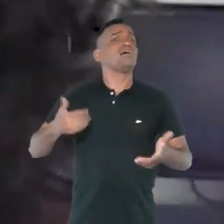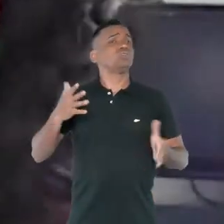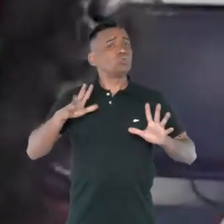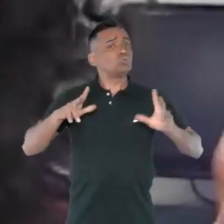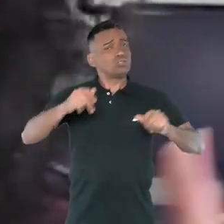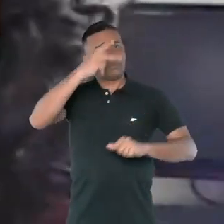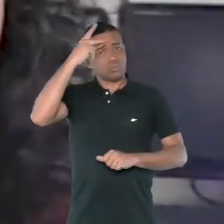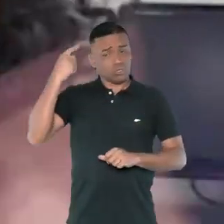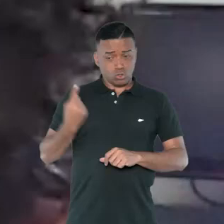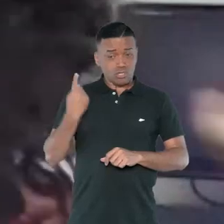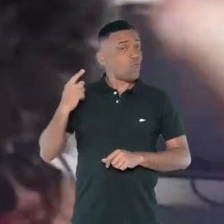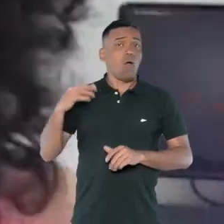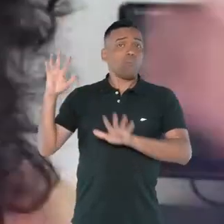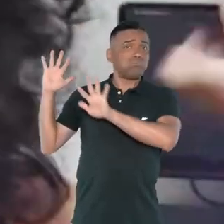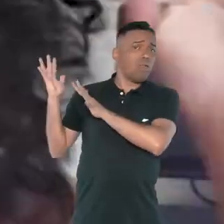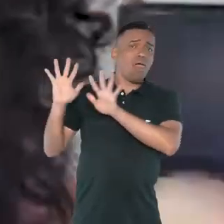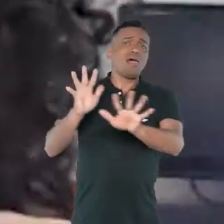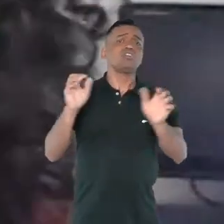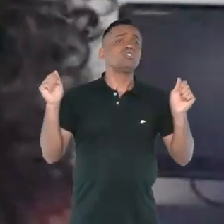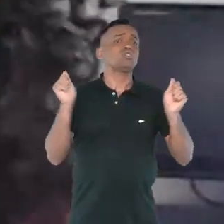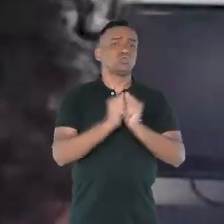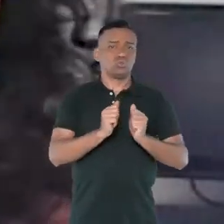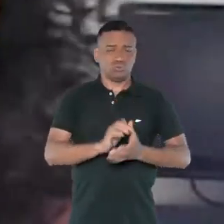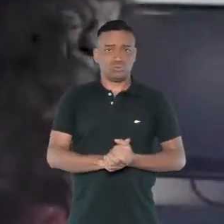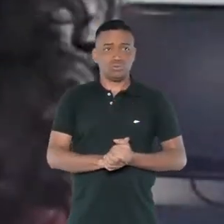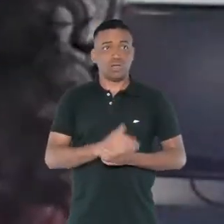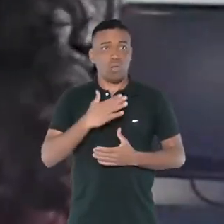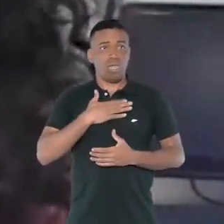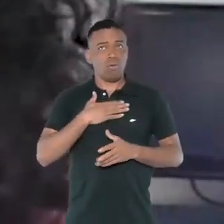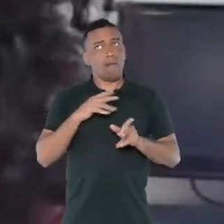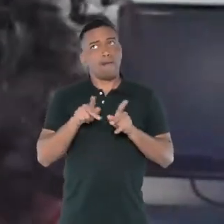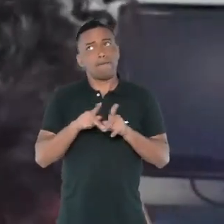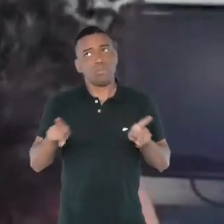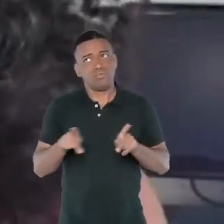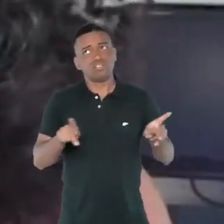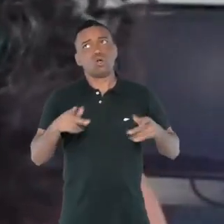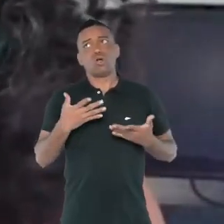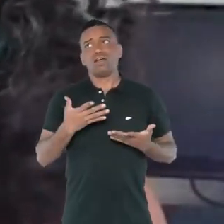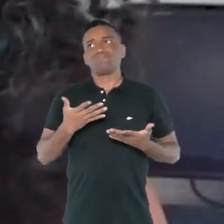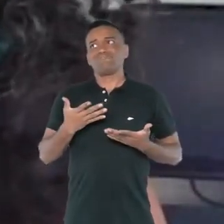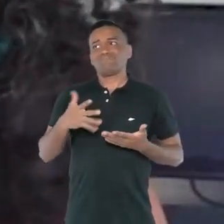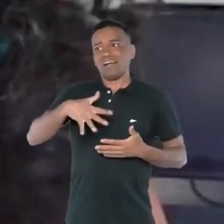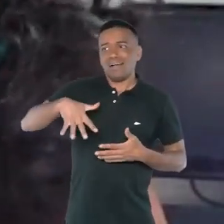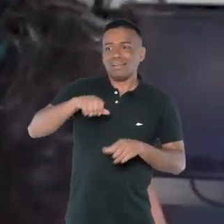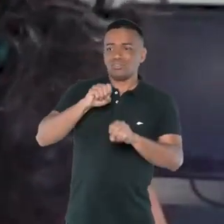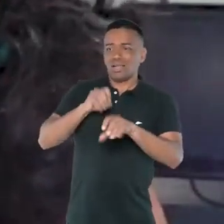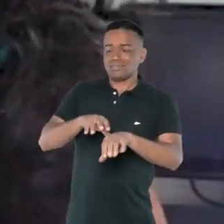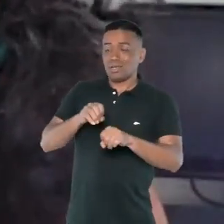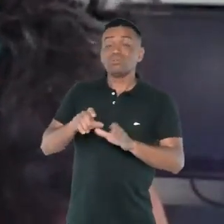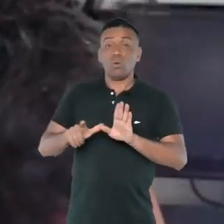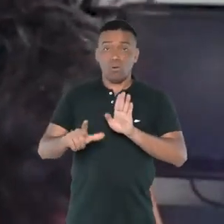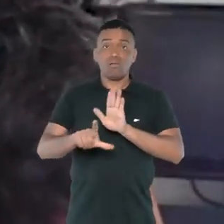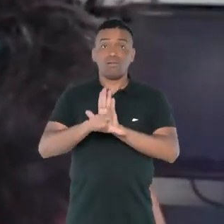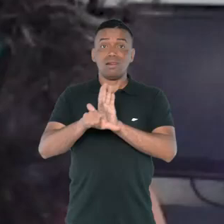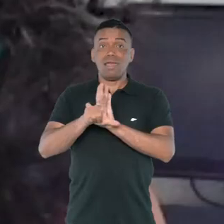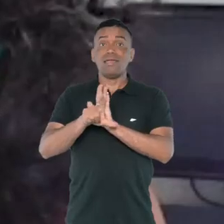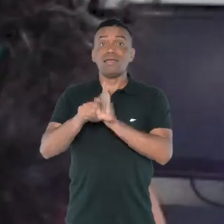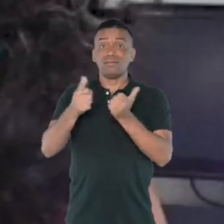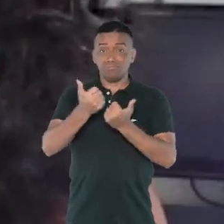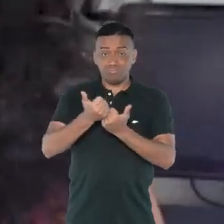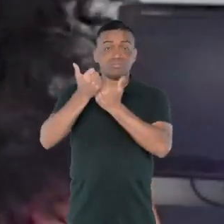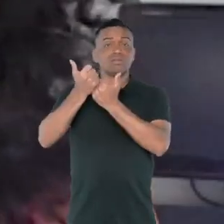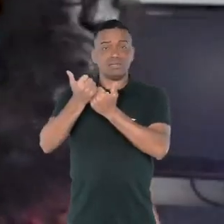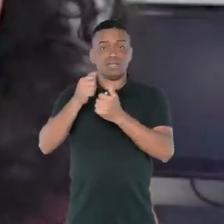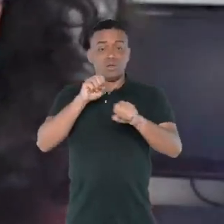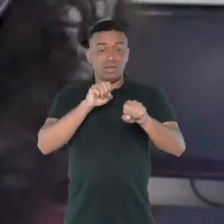porta, abrindo caminhos e chamando a galera de trás também, não adianta ir sozinho, né? E como professora, eu vejo